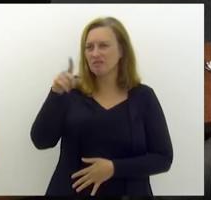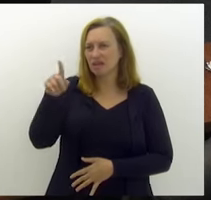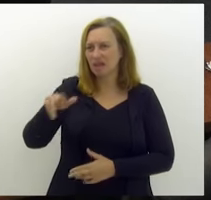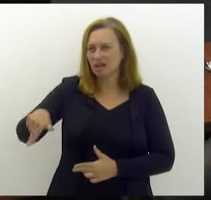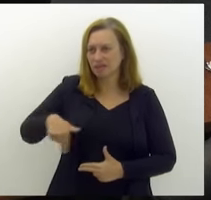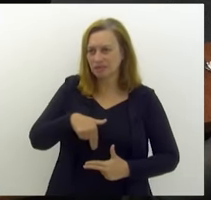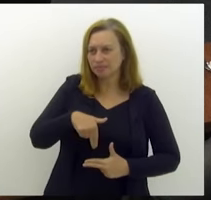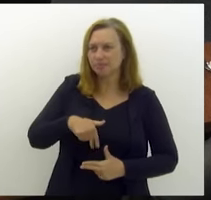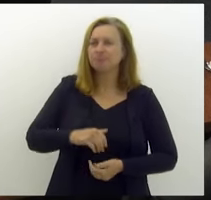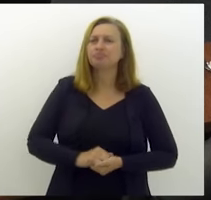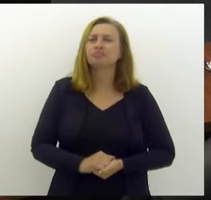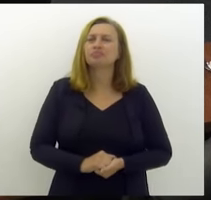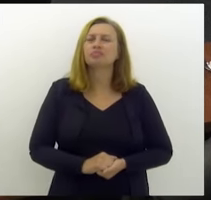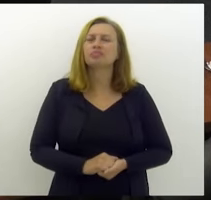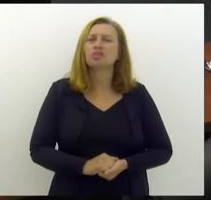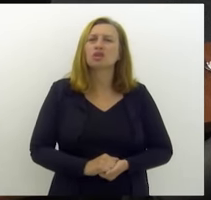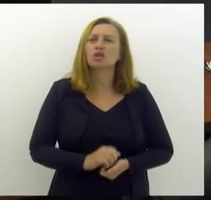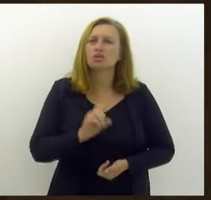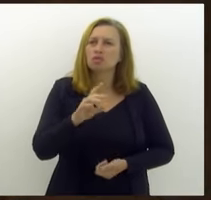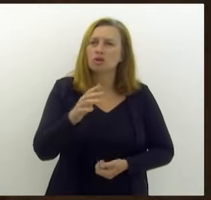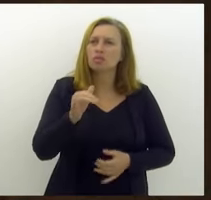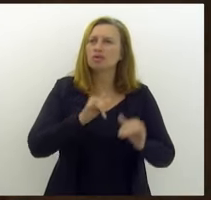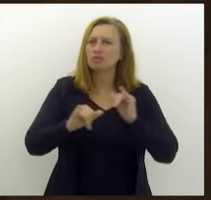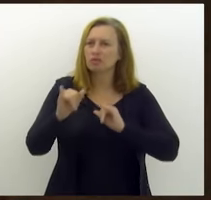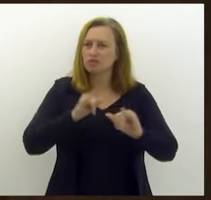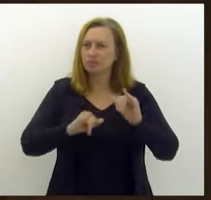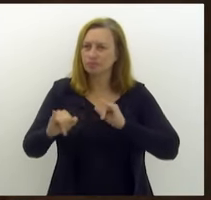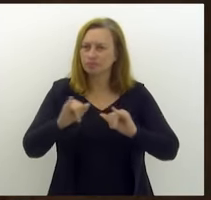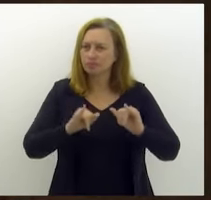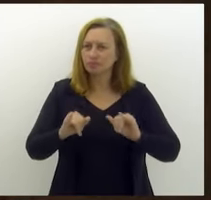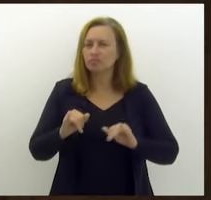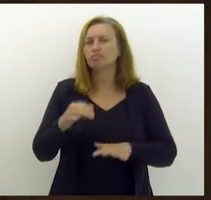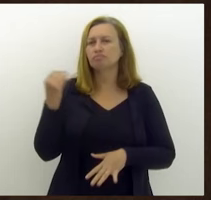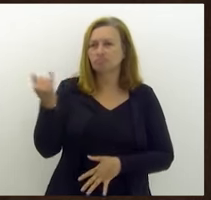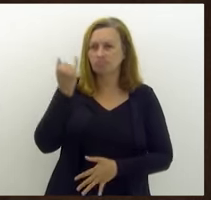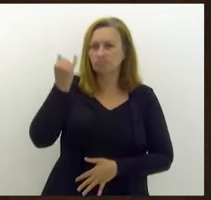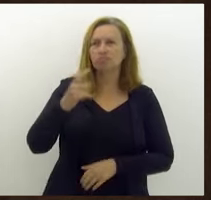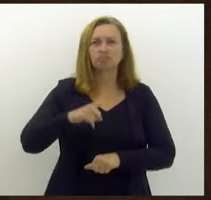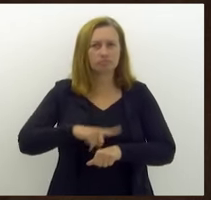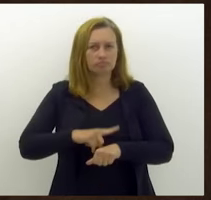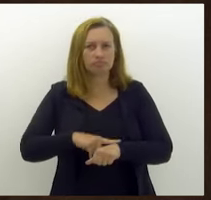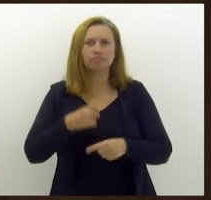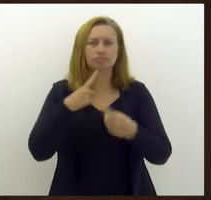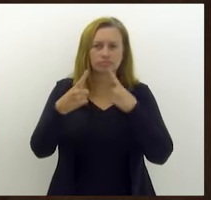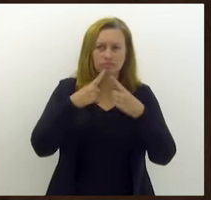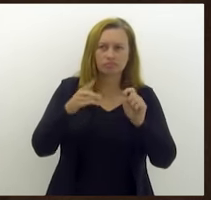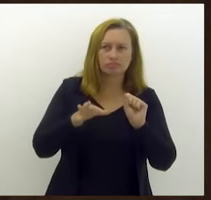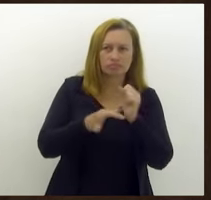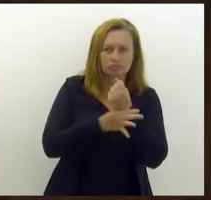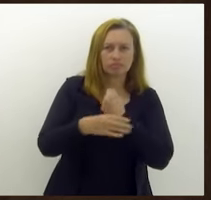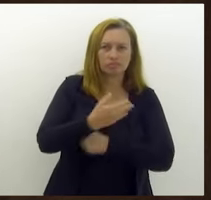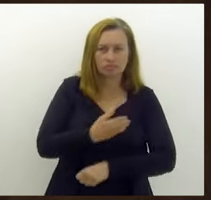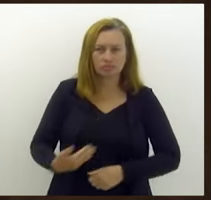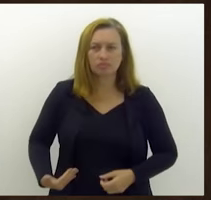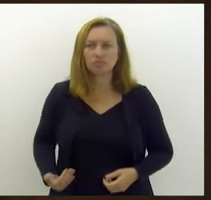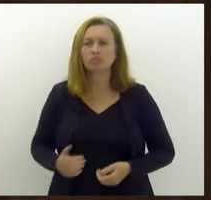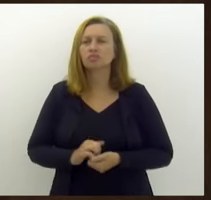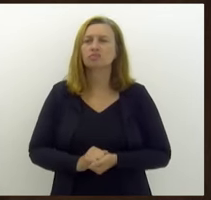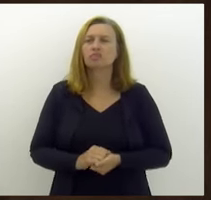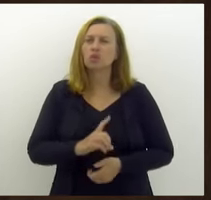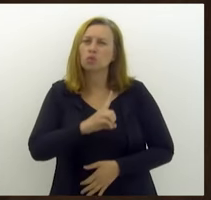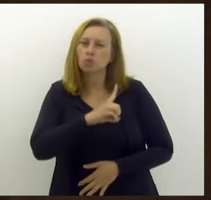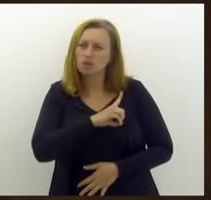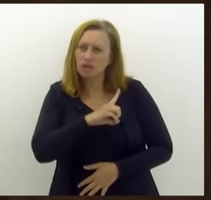púlpito É apenas para dar uma informação que eu considero pertinente nesse momento de discussão da Segurança Pública o